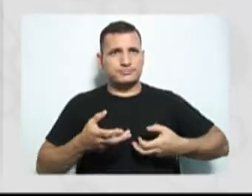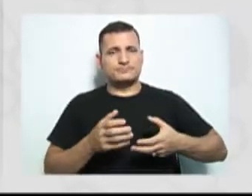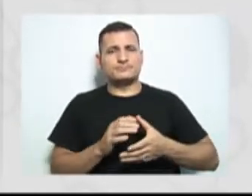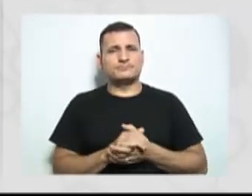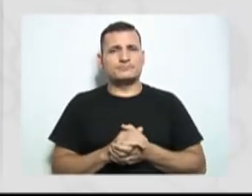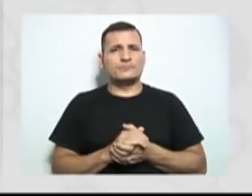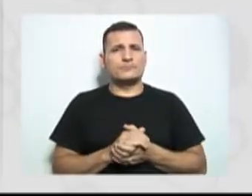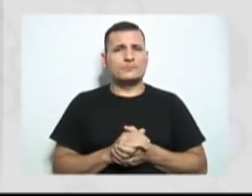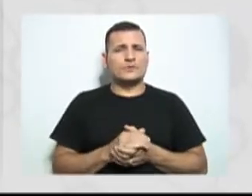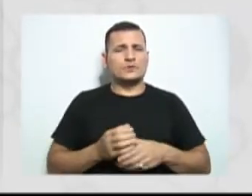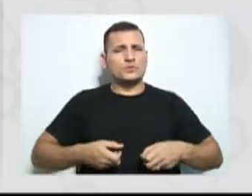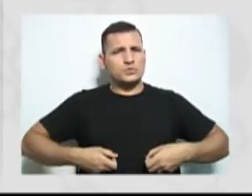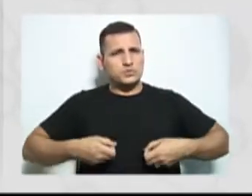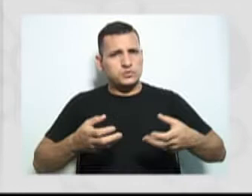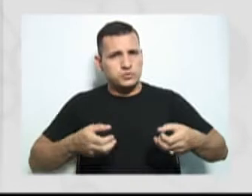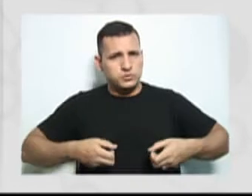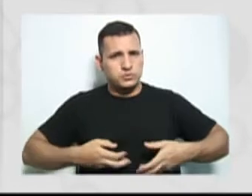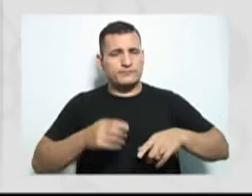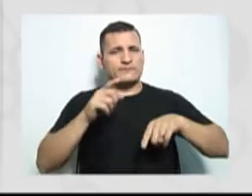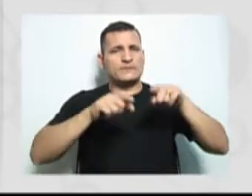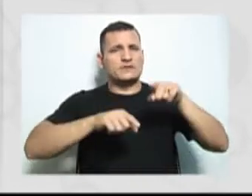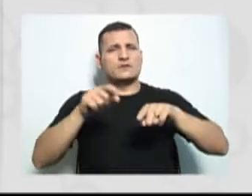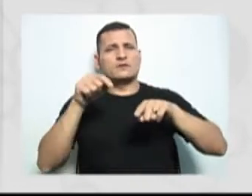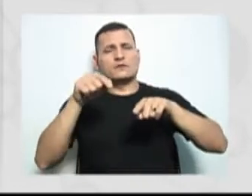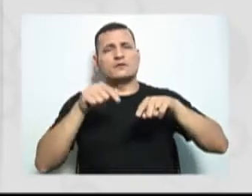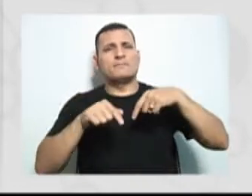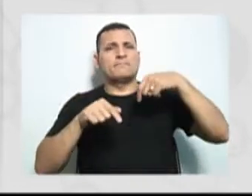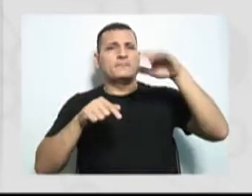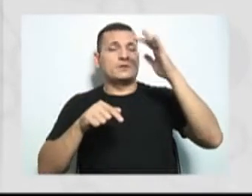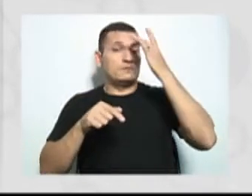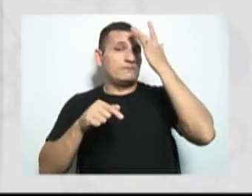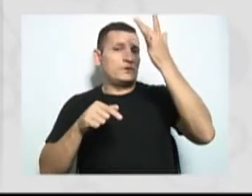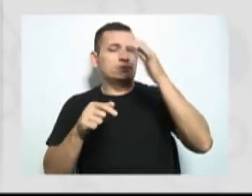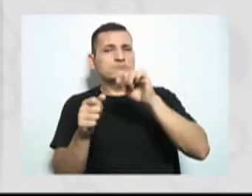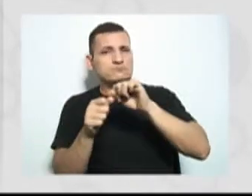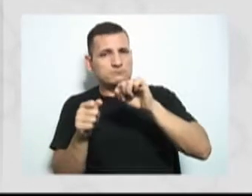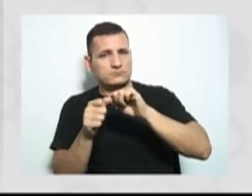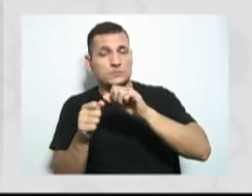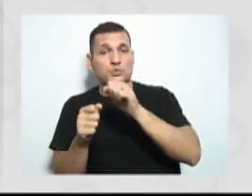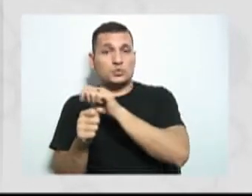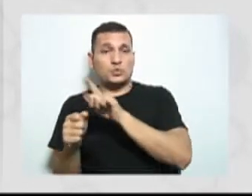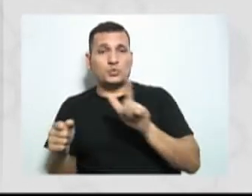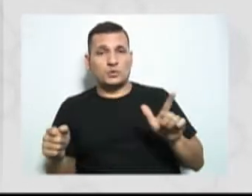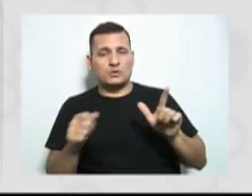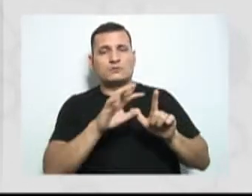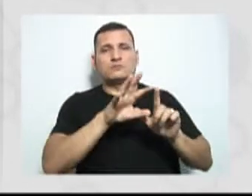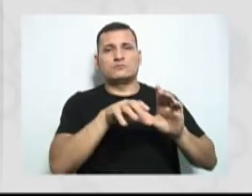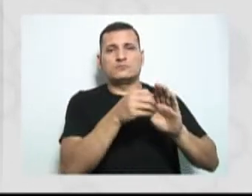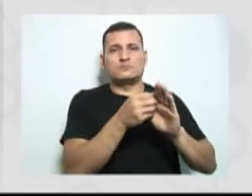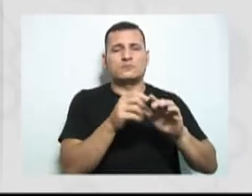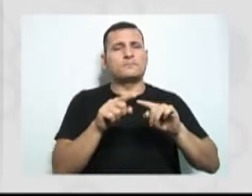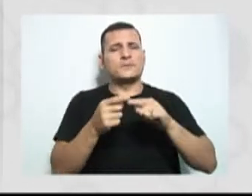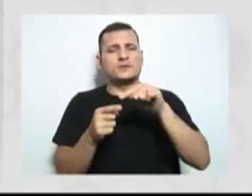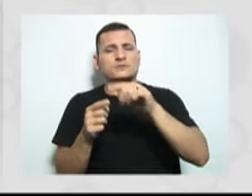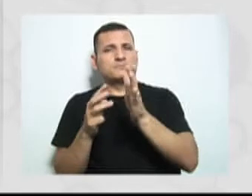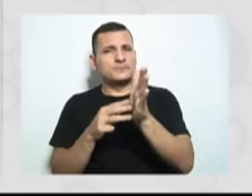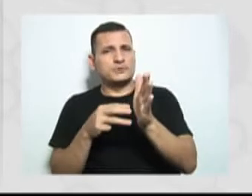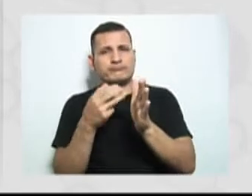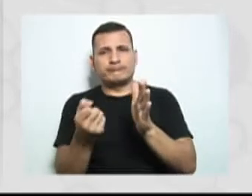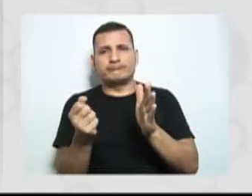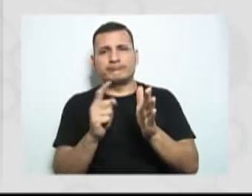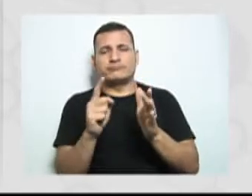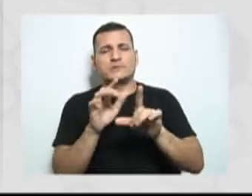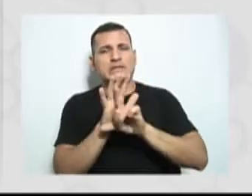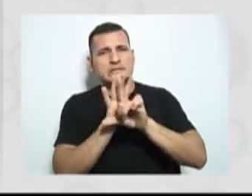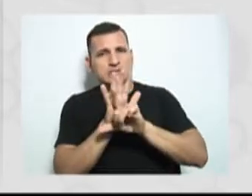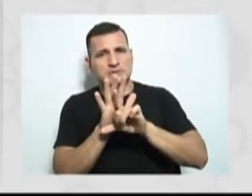ele se torna um pouco mais fácil de ser feito do que a absorção. Porém, esse método não é aceito pela legislação, mas